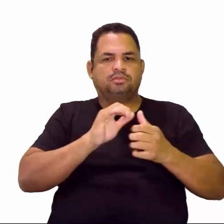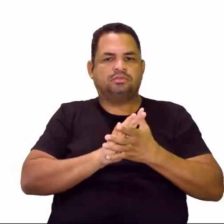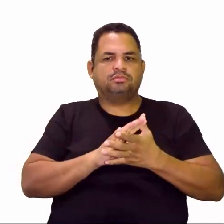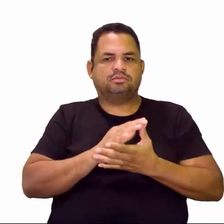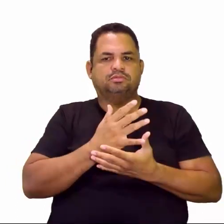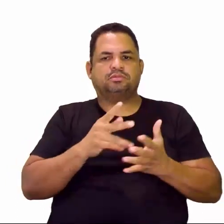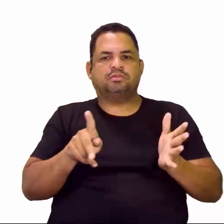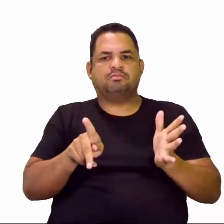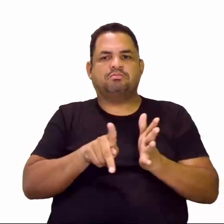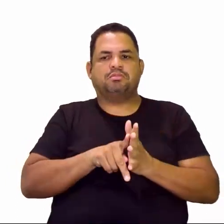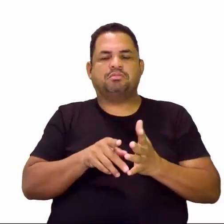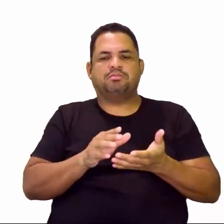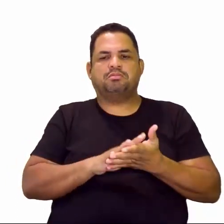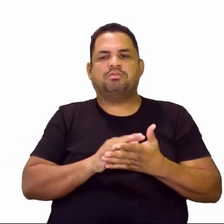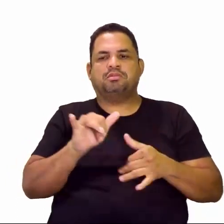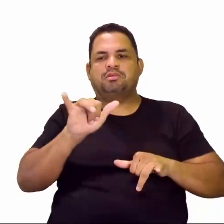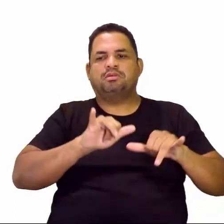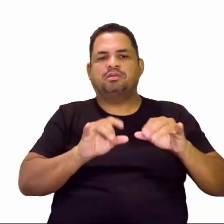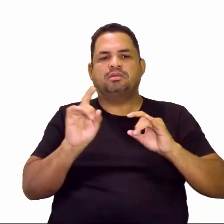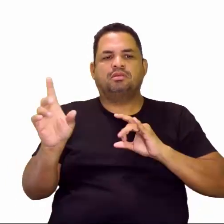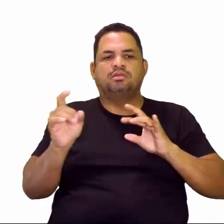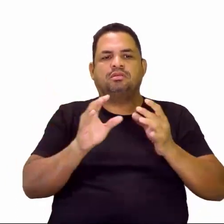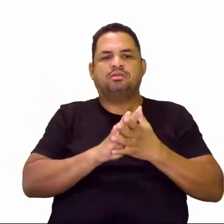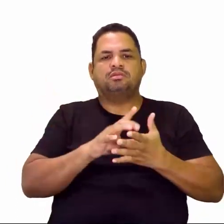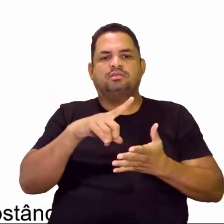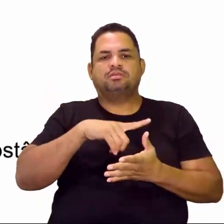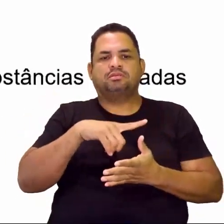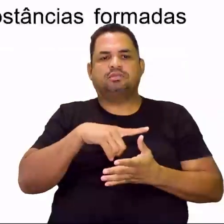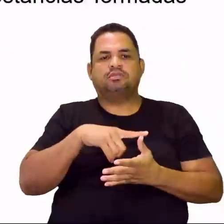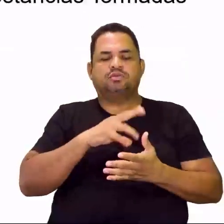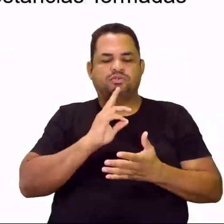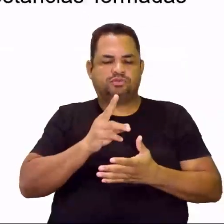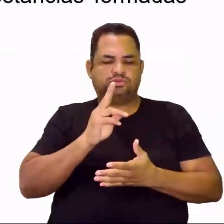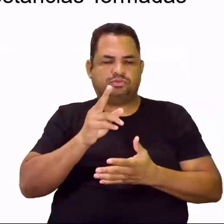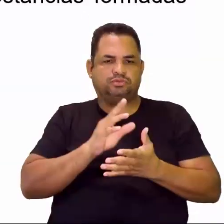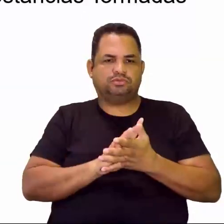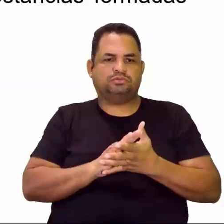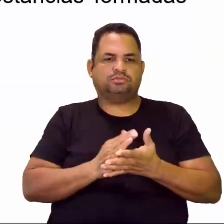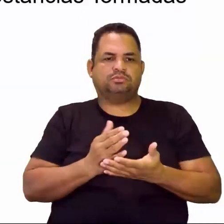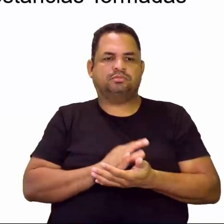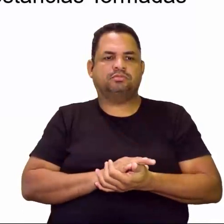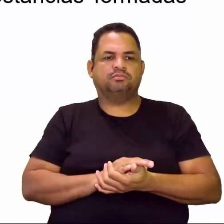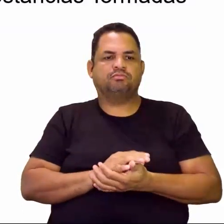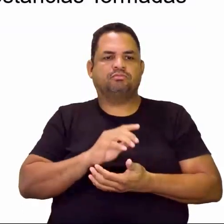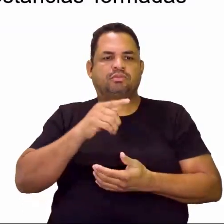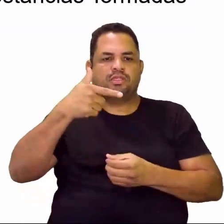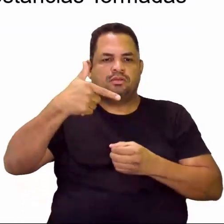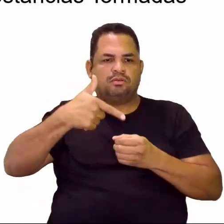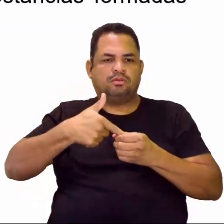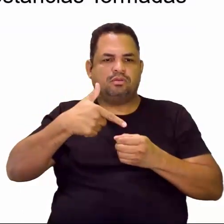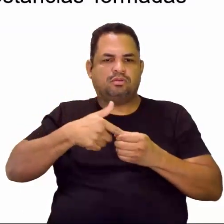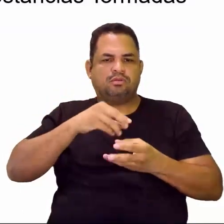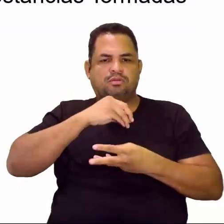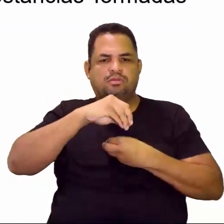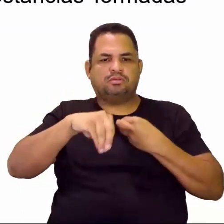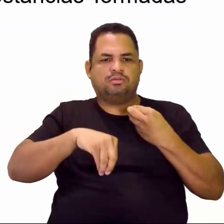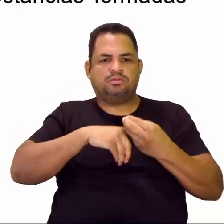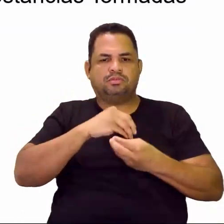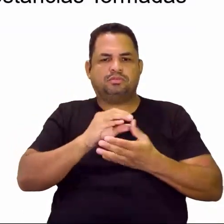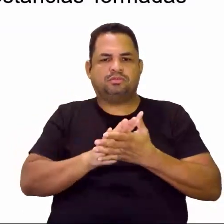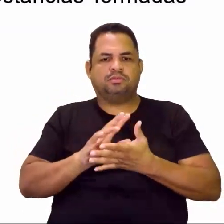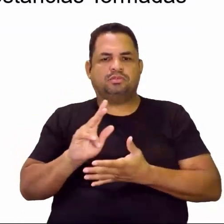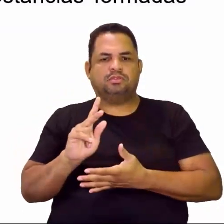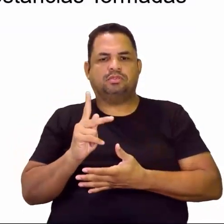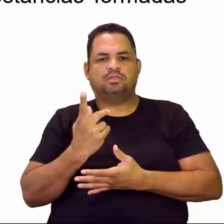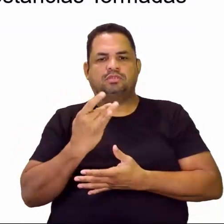química e, portanto, cada constituinte retém suas propriedades. A gasolina é uma mistura de hidrocarbonetos, que